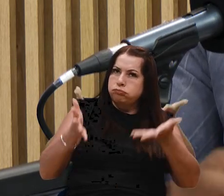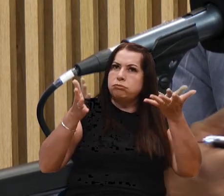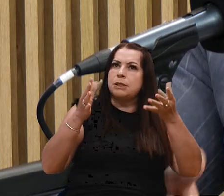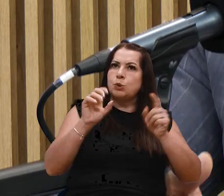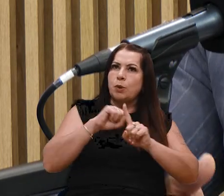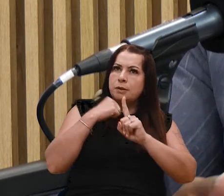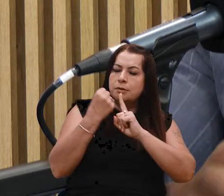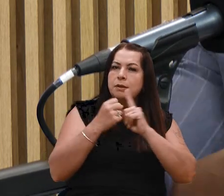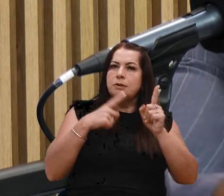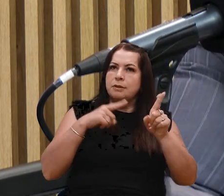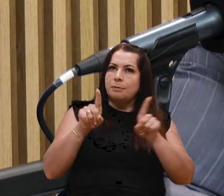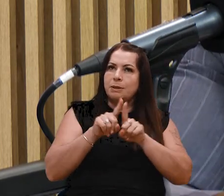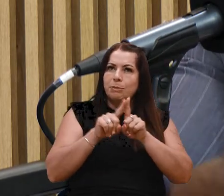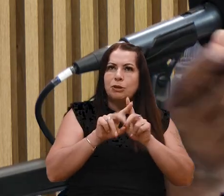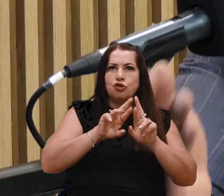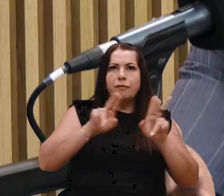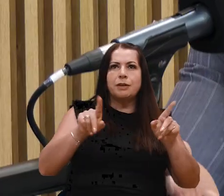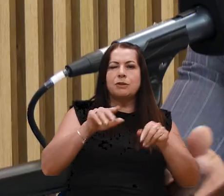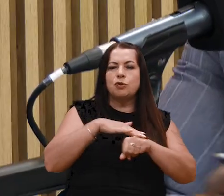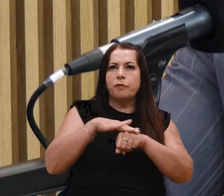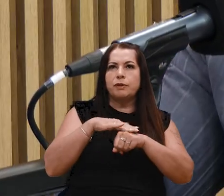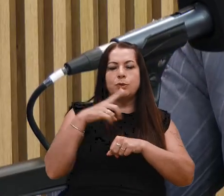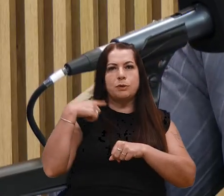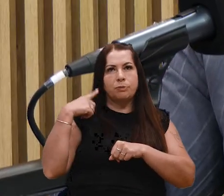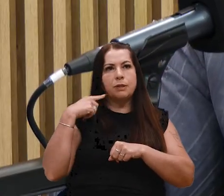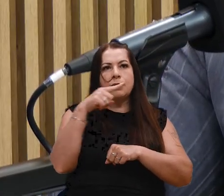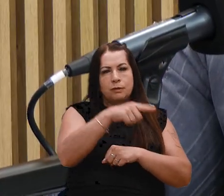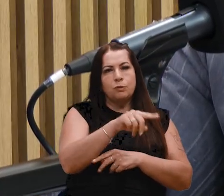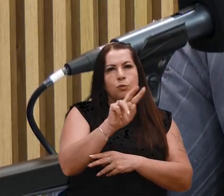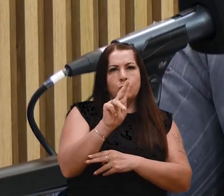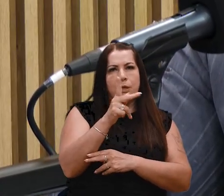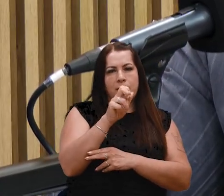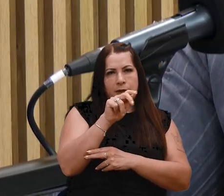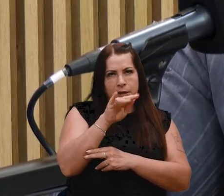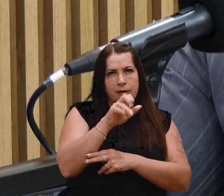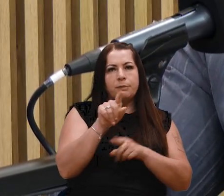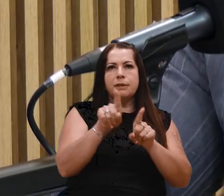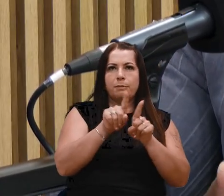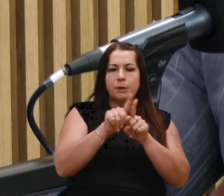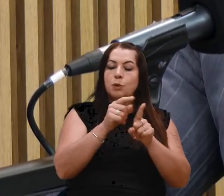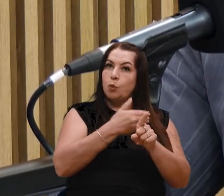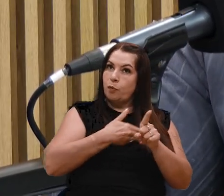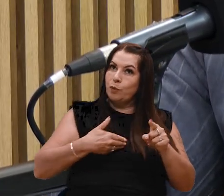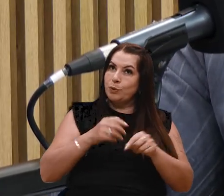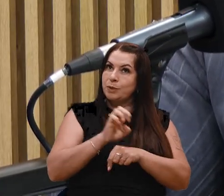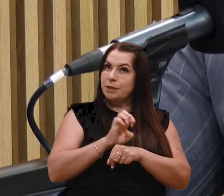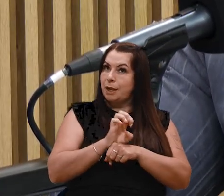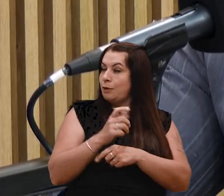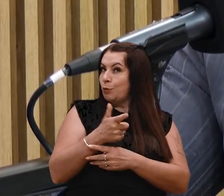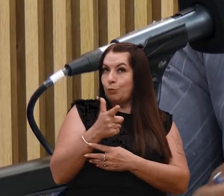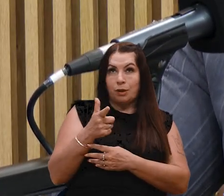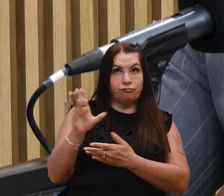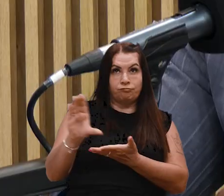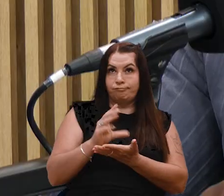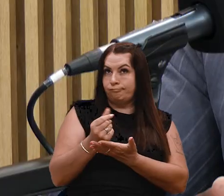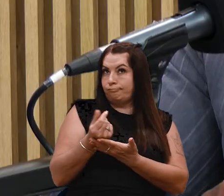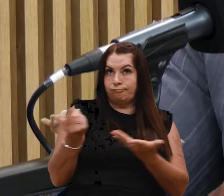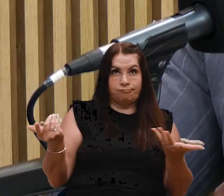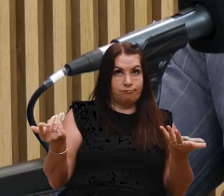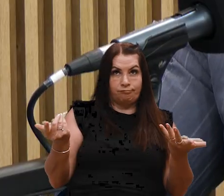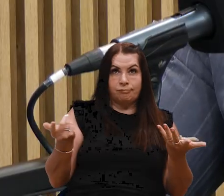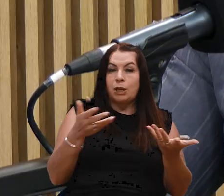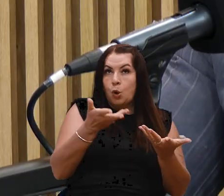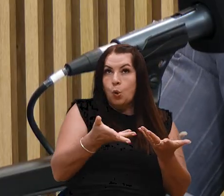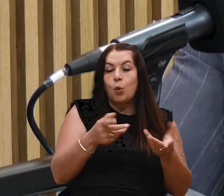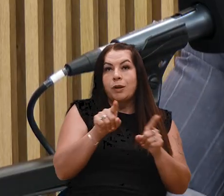e a gente teve N conversas, o deputado sabe isso, o Guilherme sabe isso, né, com o governo do estado, não tem recurso. Essa situação do FUNRIGS agora é